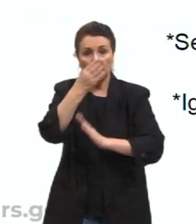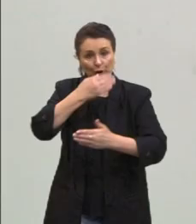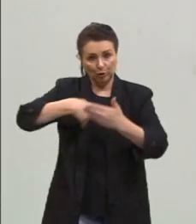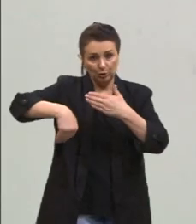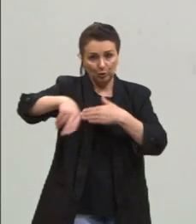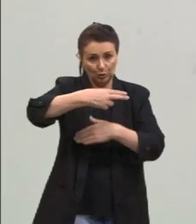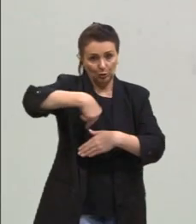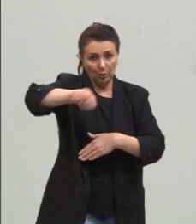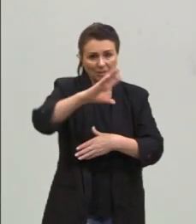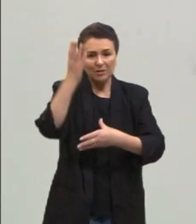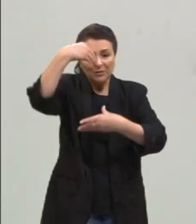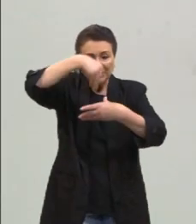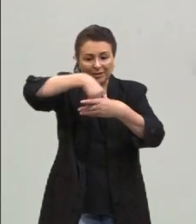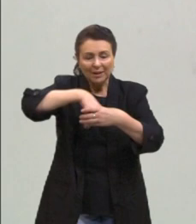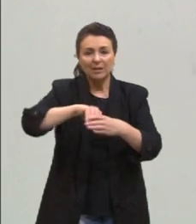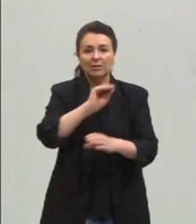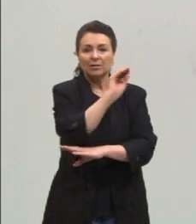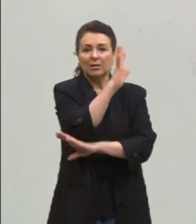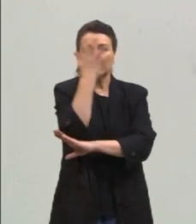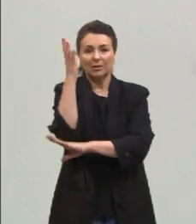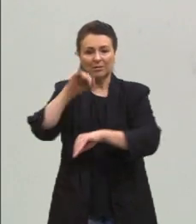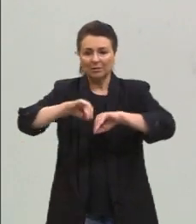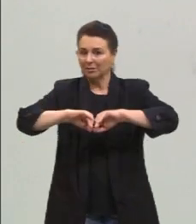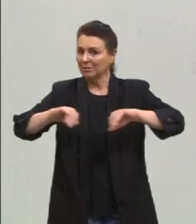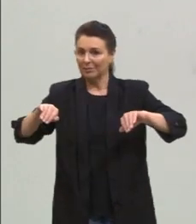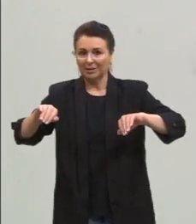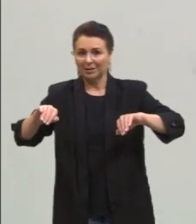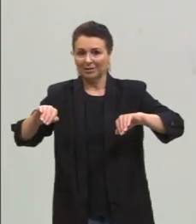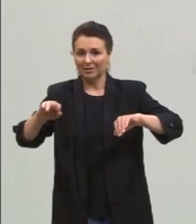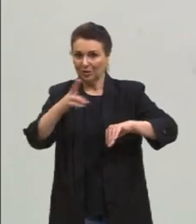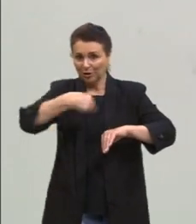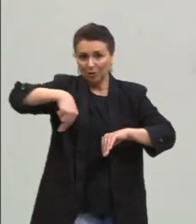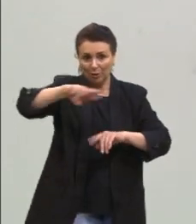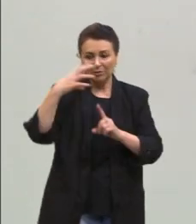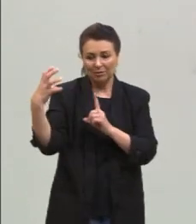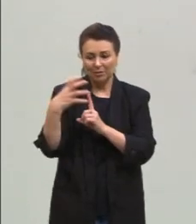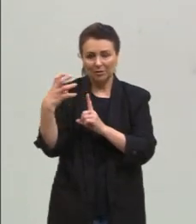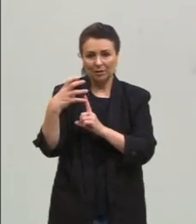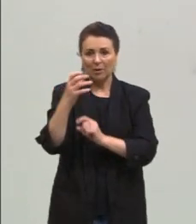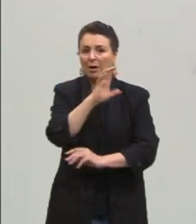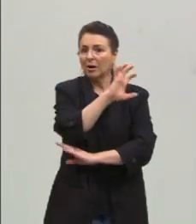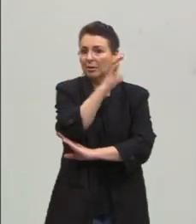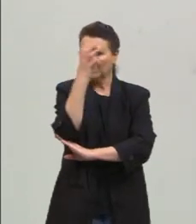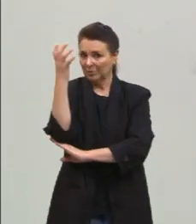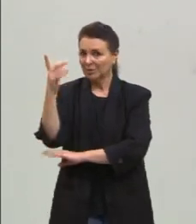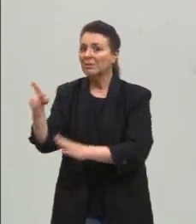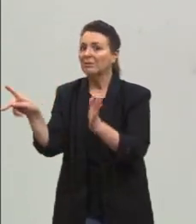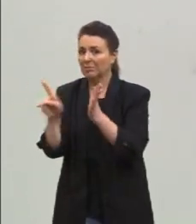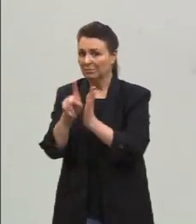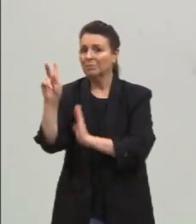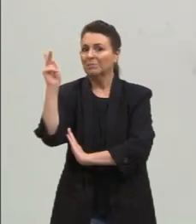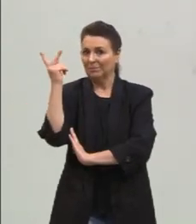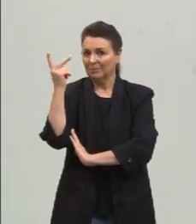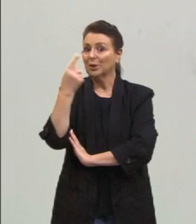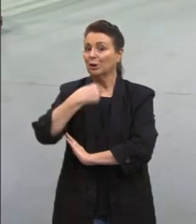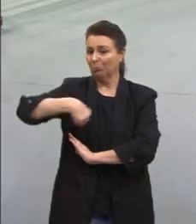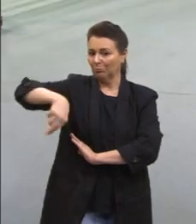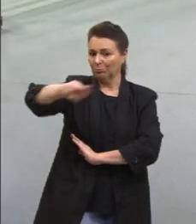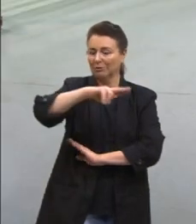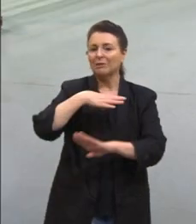influencia ela né E ela não é sempre assim a mesma né a natureza também tem a sua história e a gente também participa